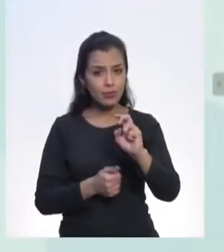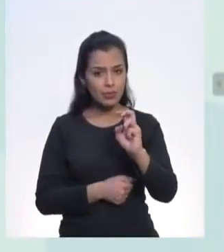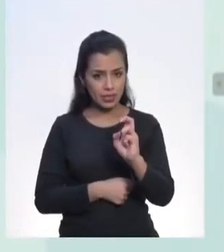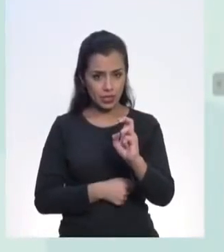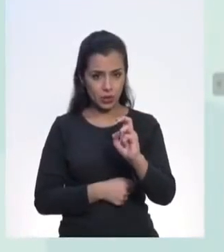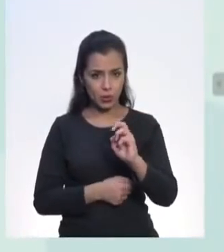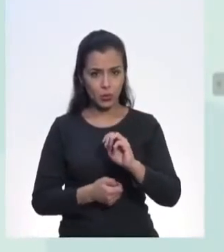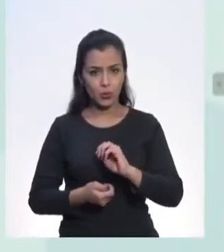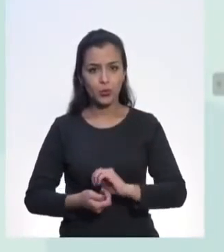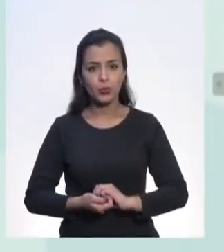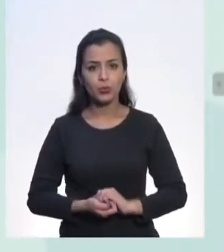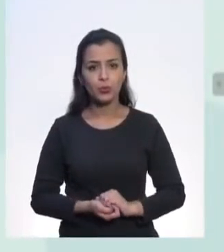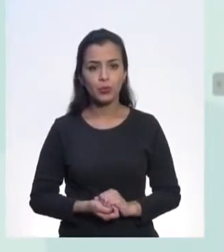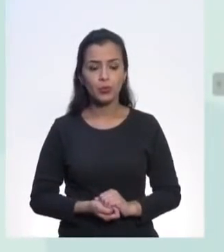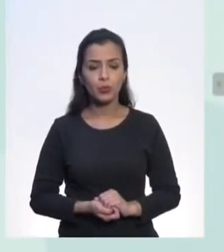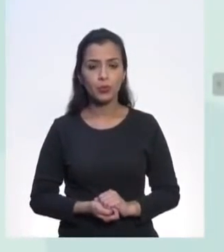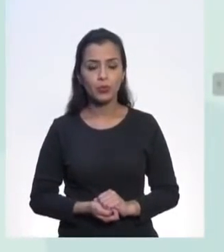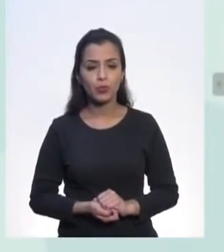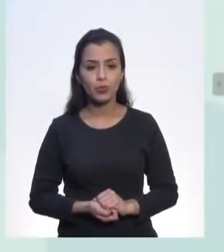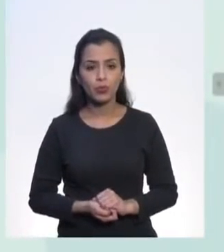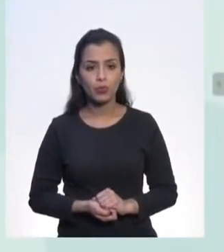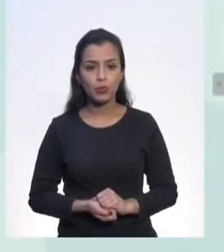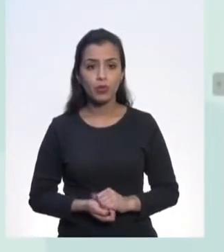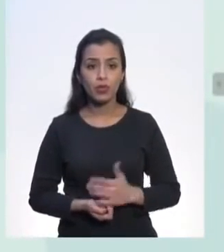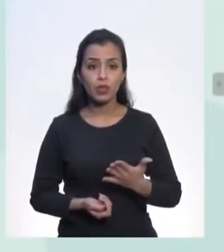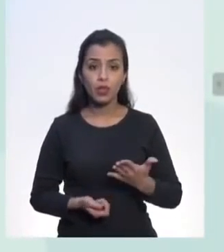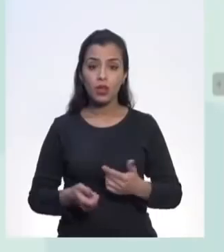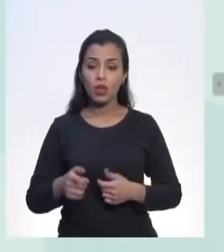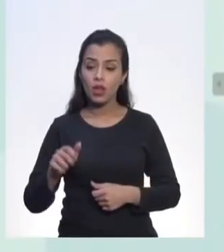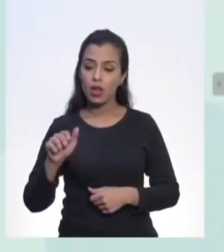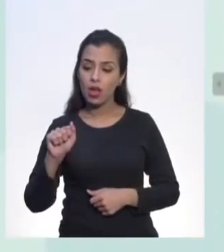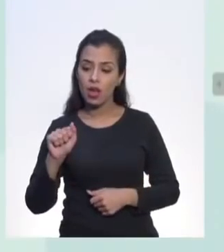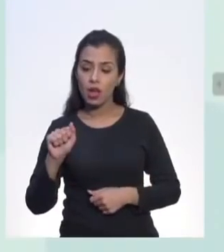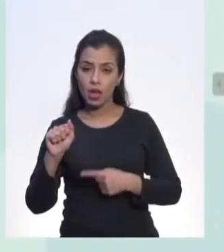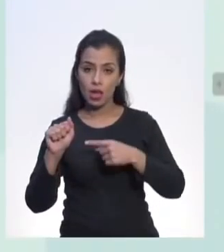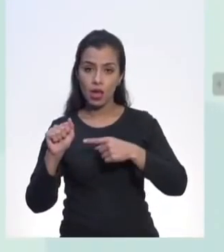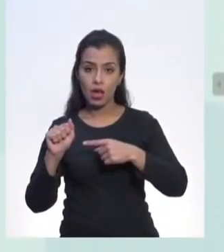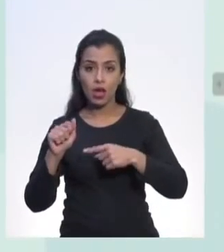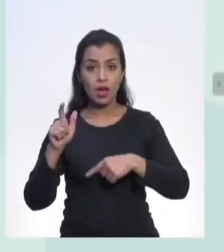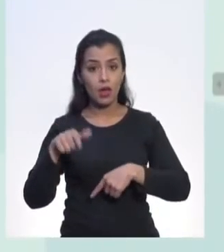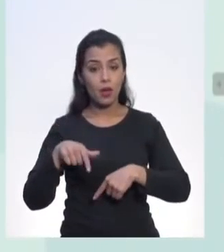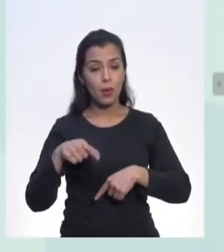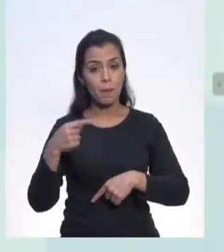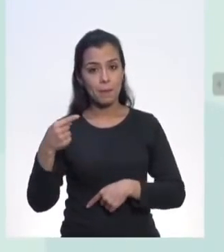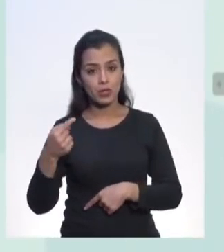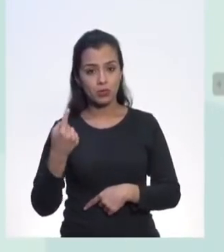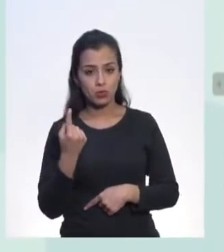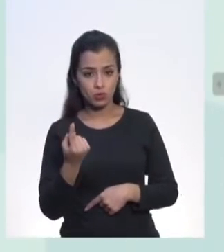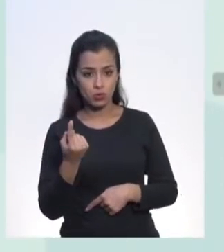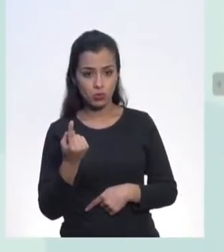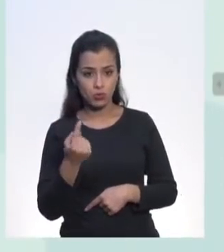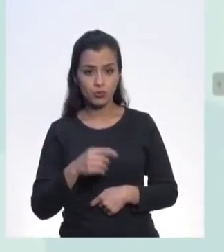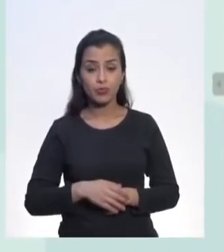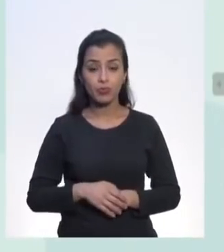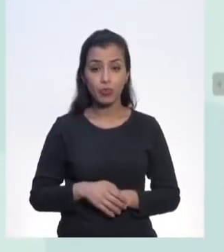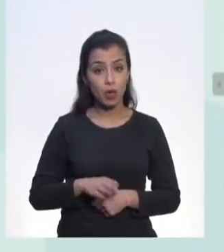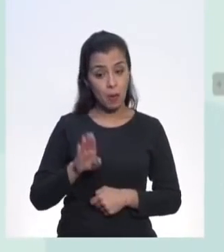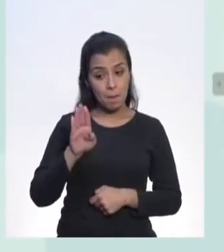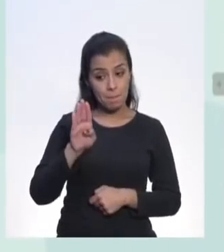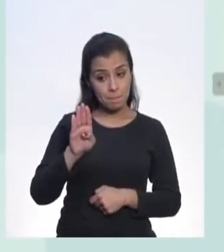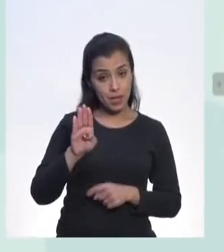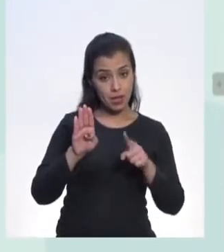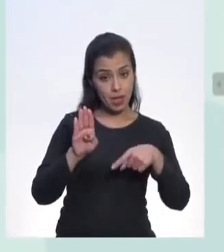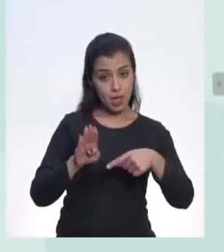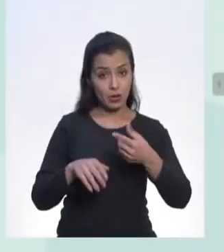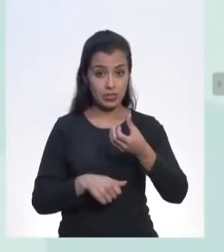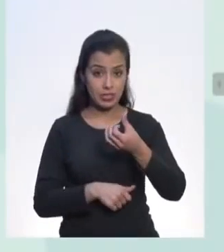5. Muito bem. Então, o a menos 1, o b é 6 e o c é 5. Ótimo. Vamos,